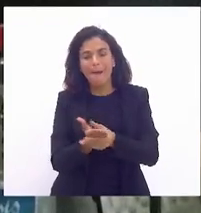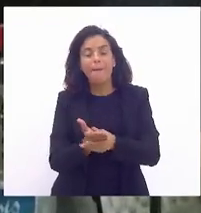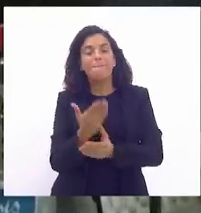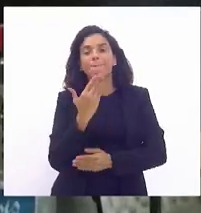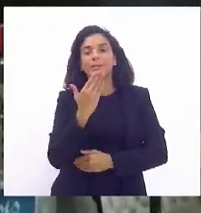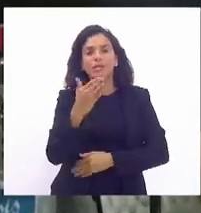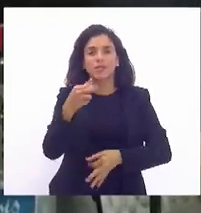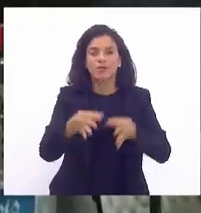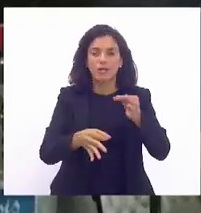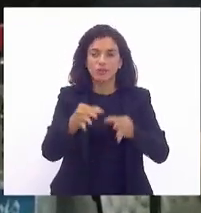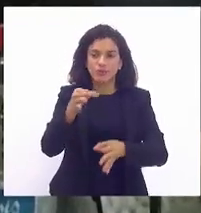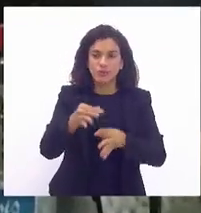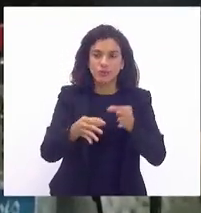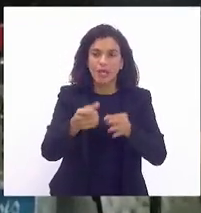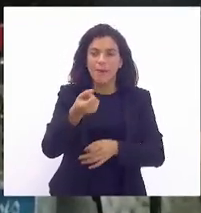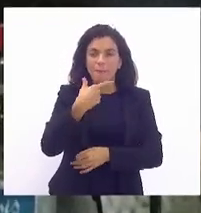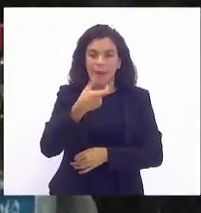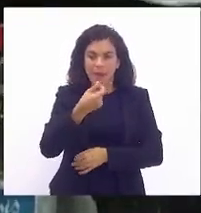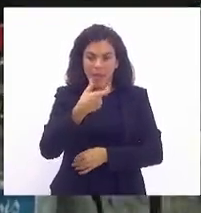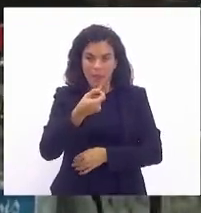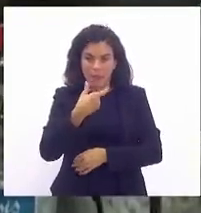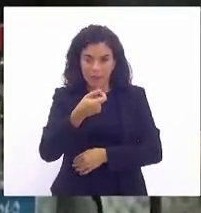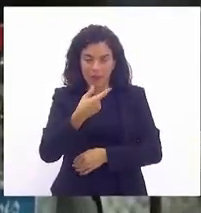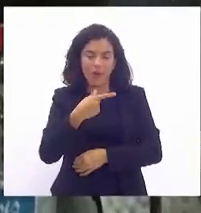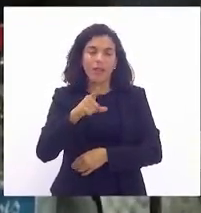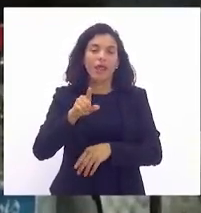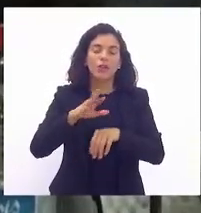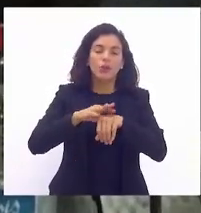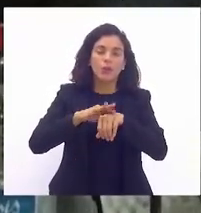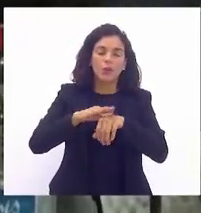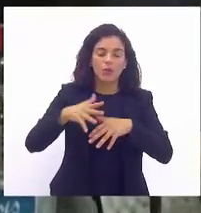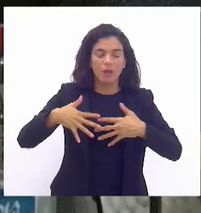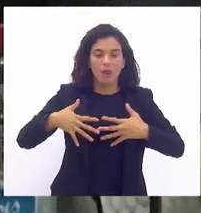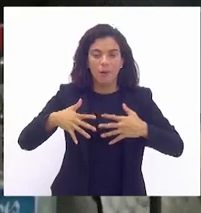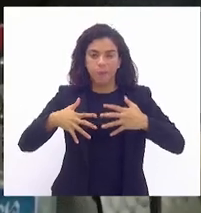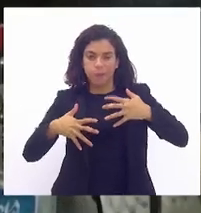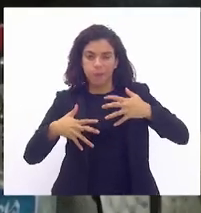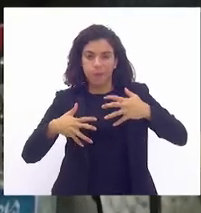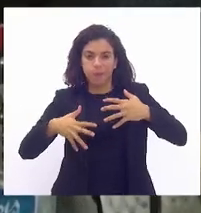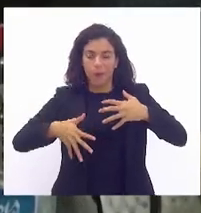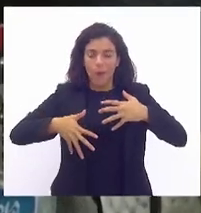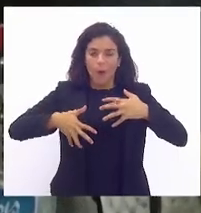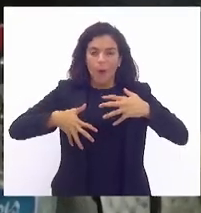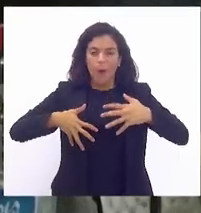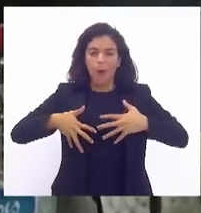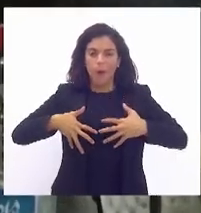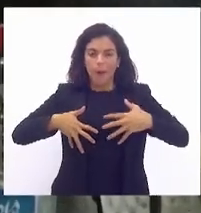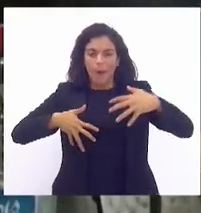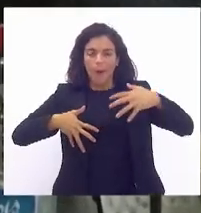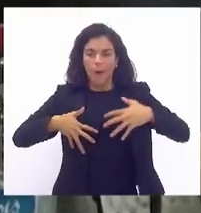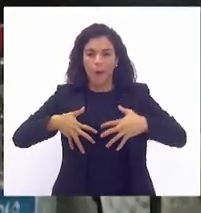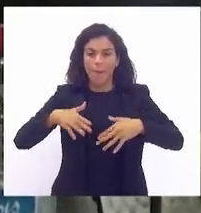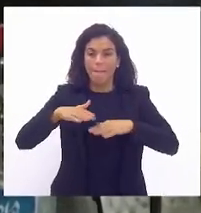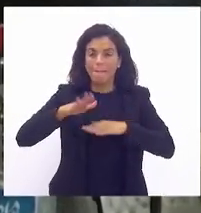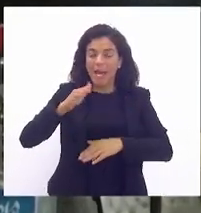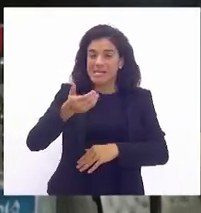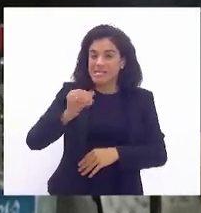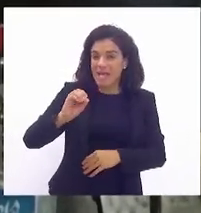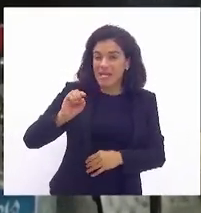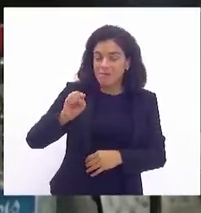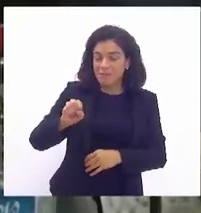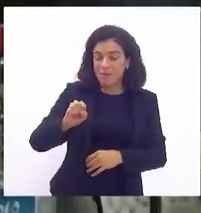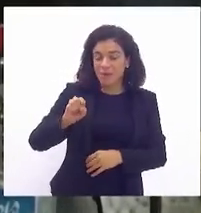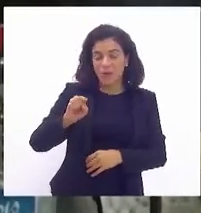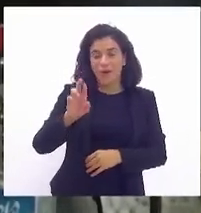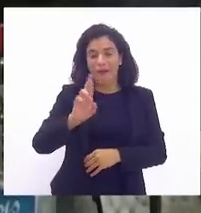o tal do medicamento Ofev, que é de fibrose pulmonar. Esse medicamento, ele passa dos 10 mil, 20 mil reais cada caixa desse